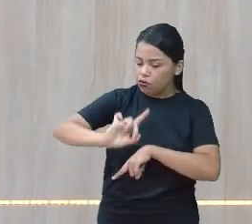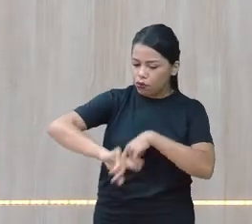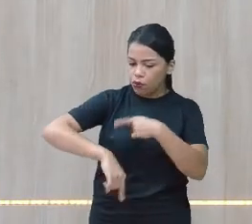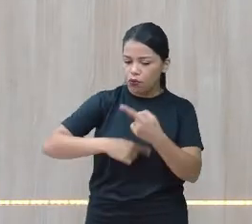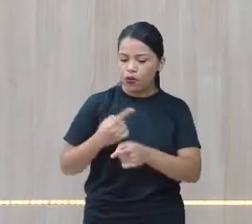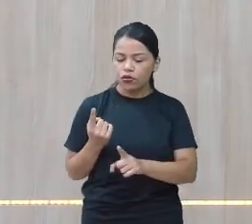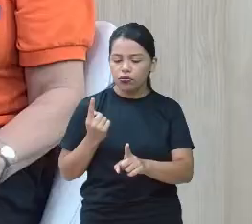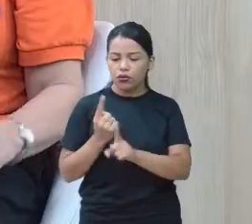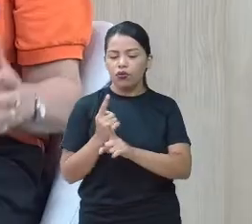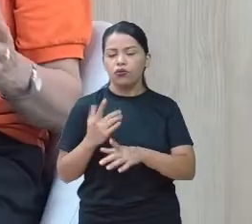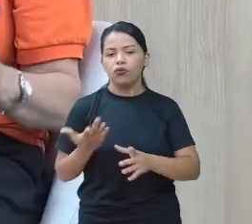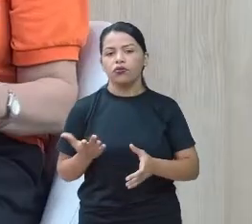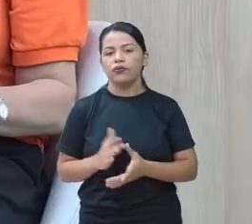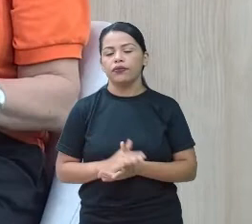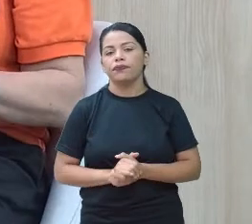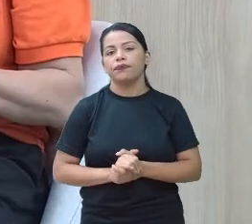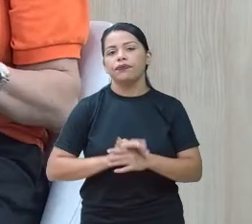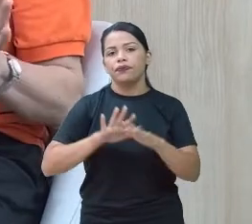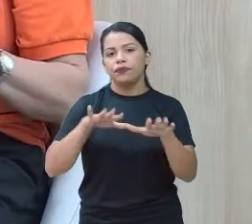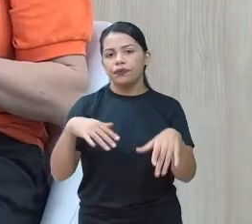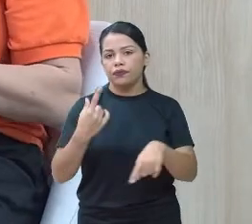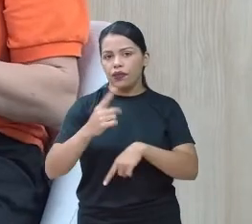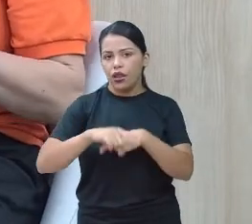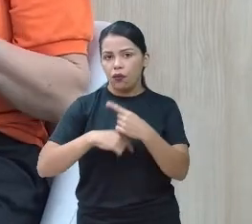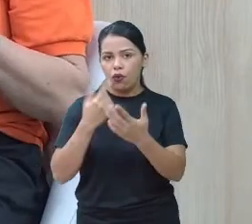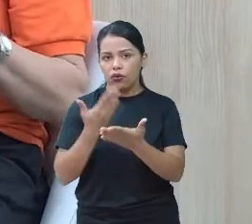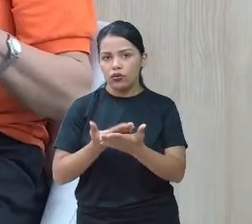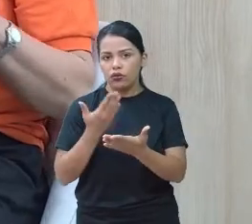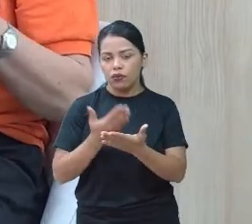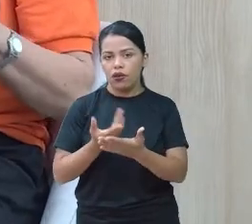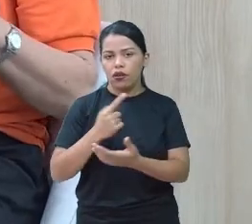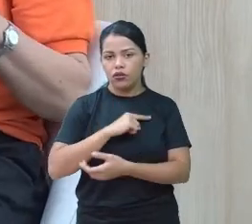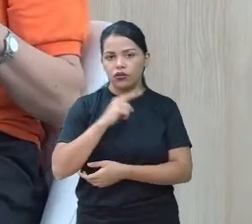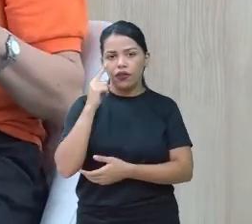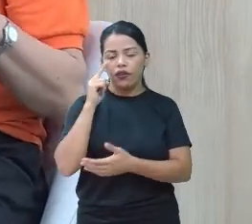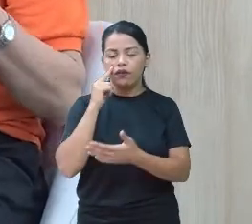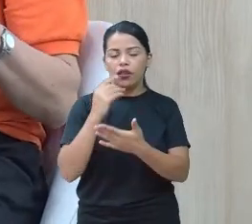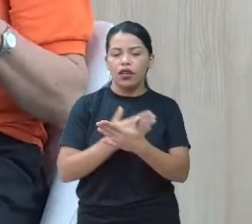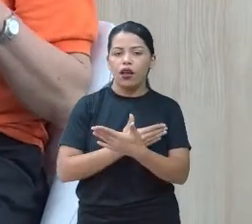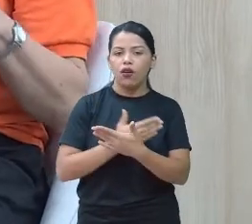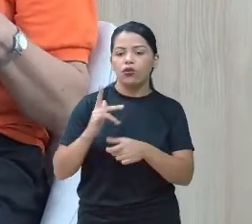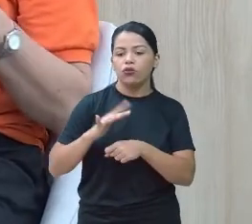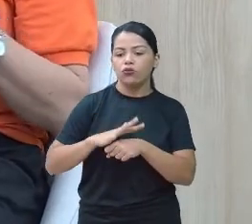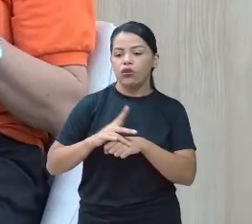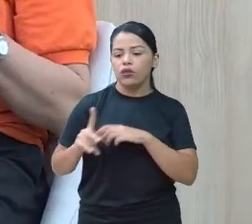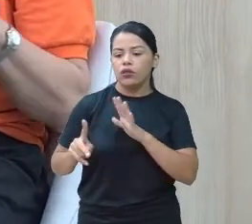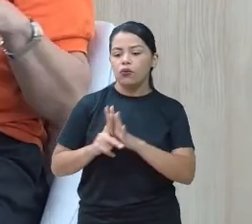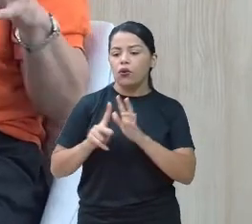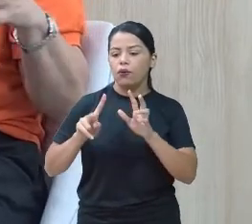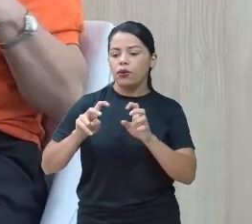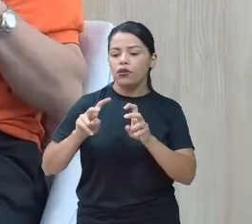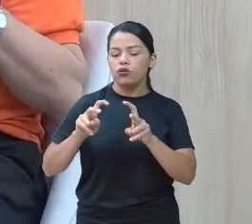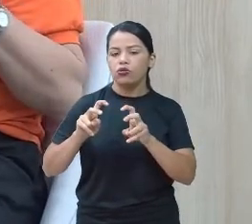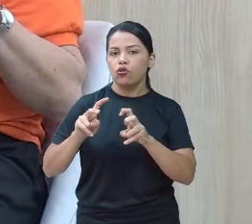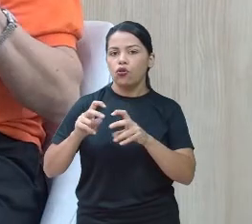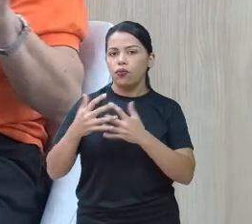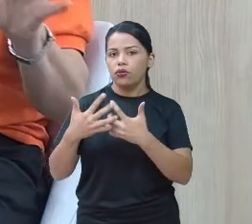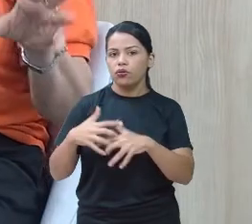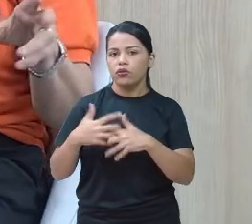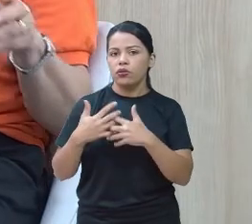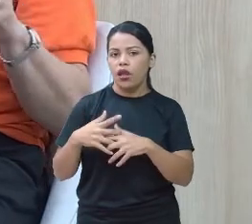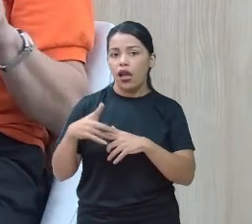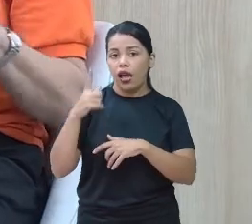próximo encontro? Bem, gente, na próxima aula nós vamos ver algumas doenças, viu, relacionadas com o cérebro. Fiquem bem atentos,